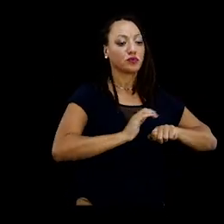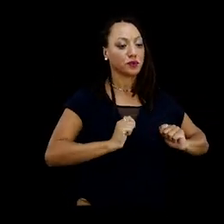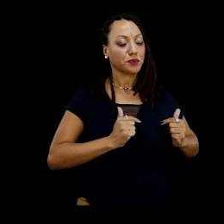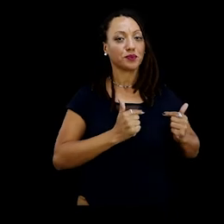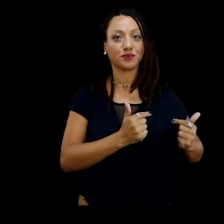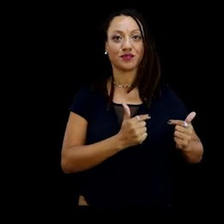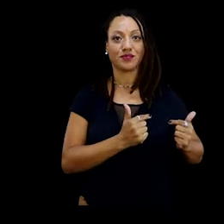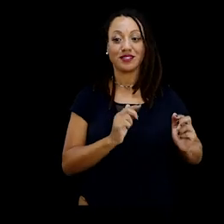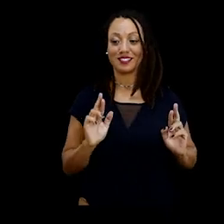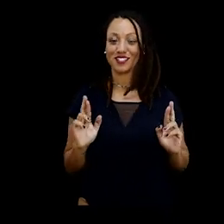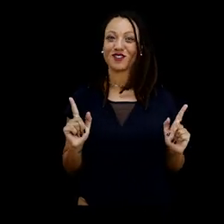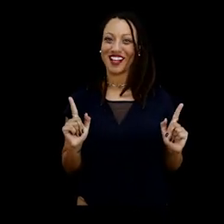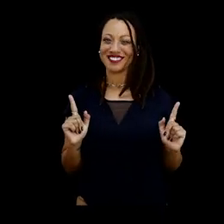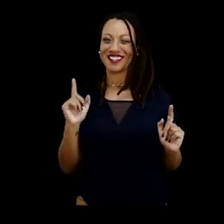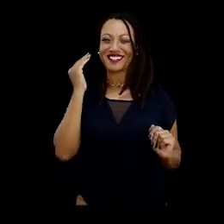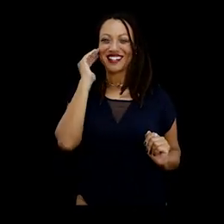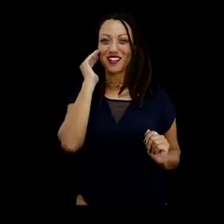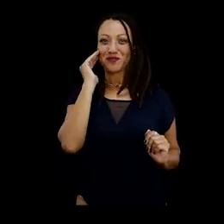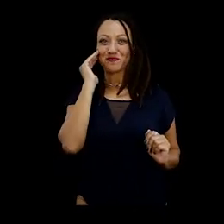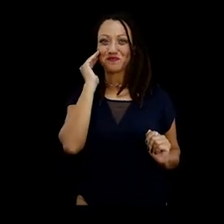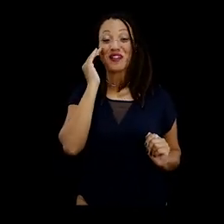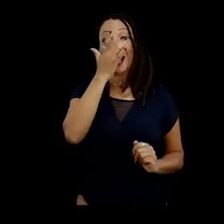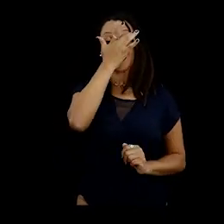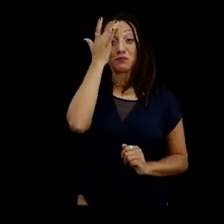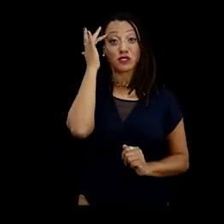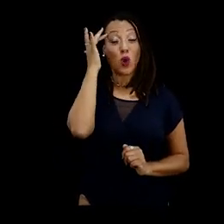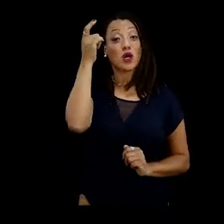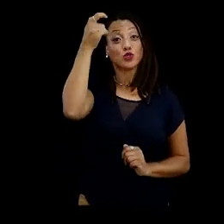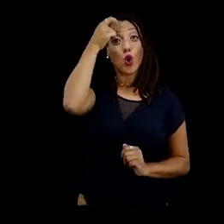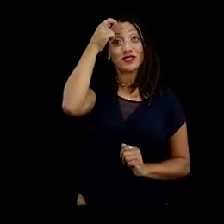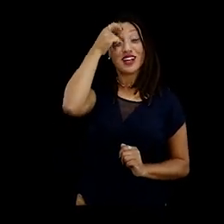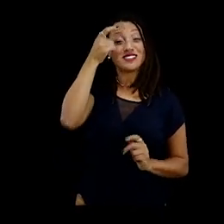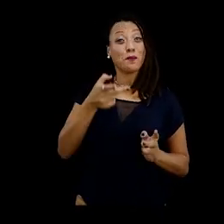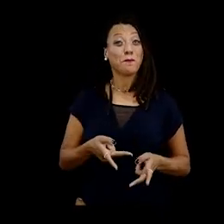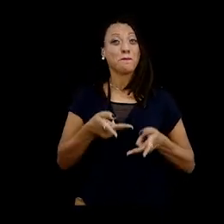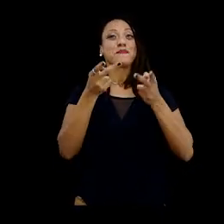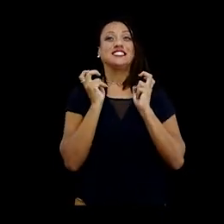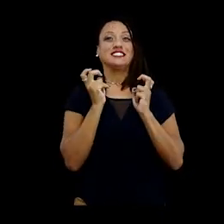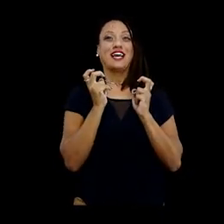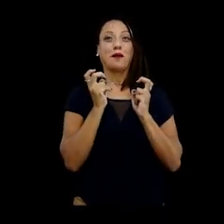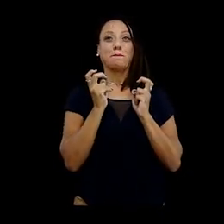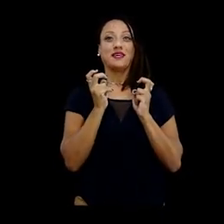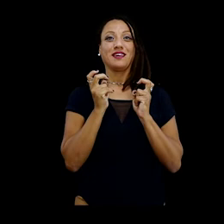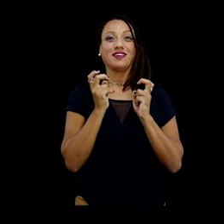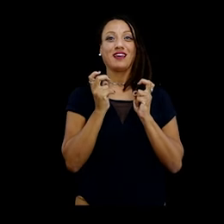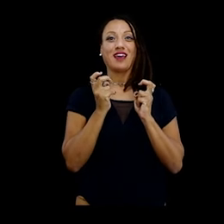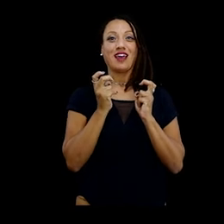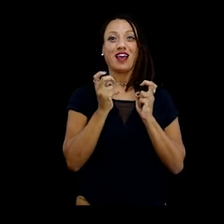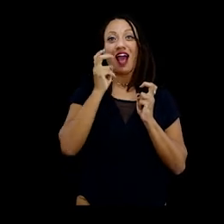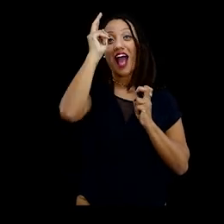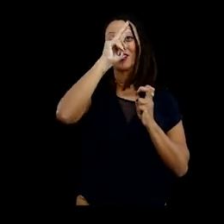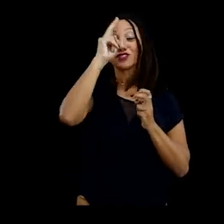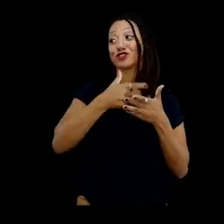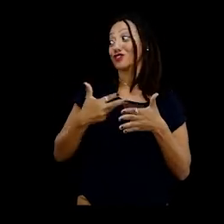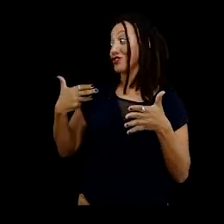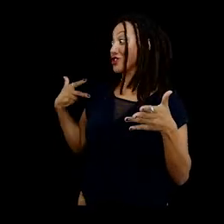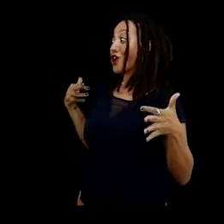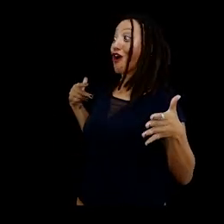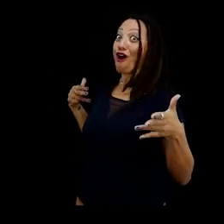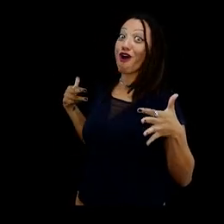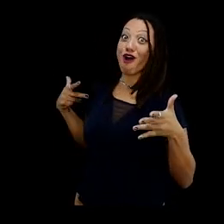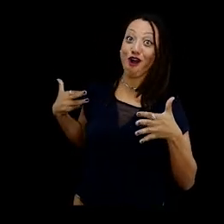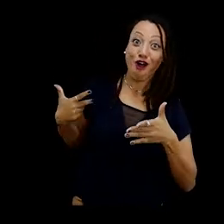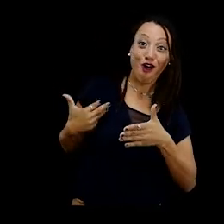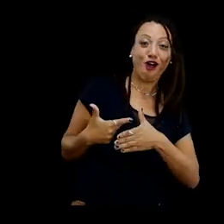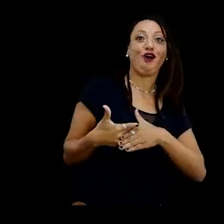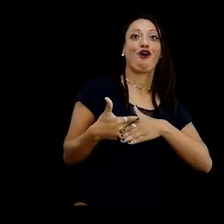Ou seja, as pessoas conscientizadas têm uma percepção biográfica da existência. É muito